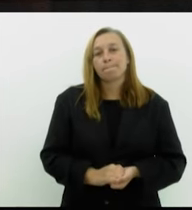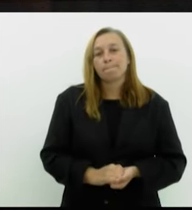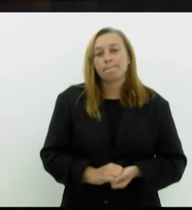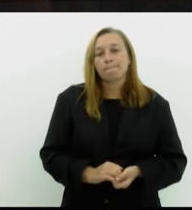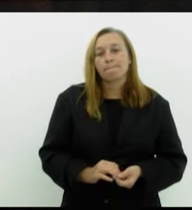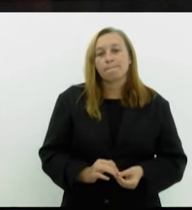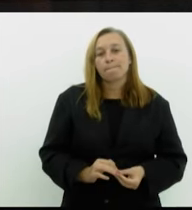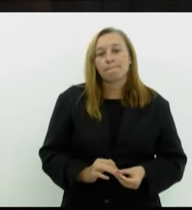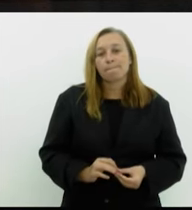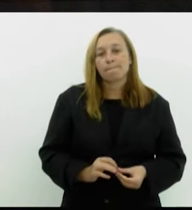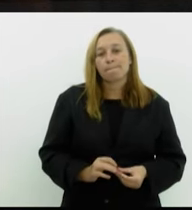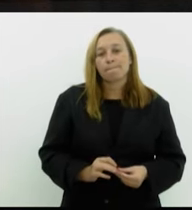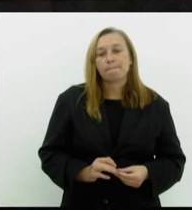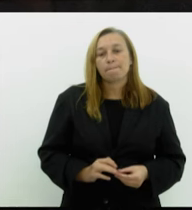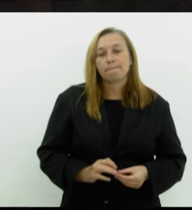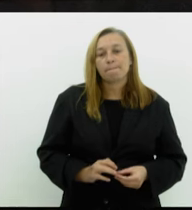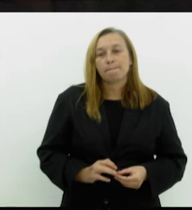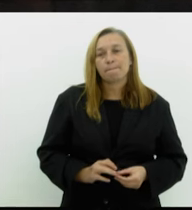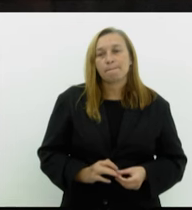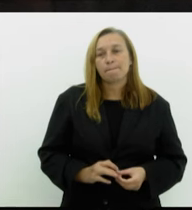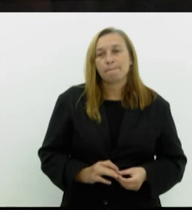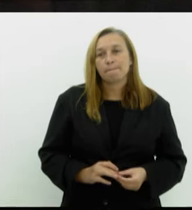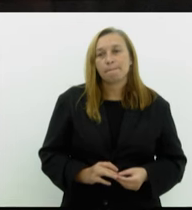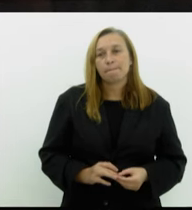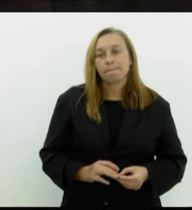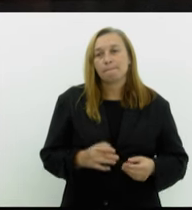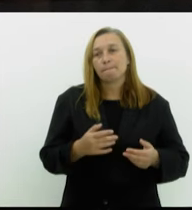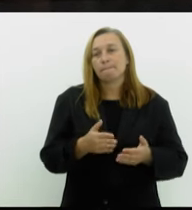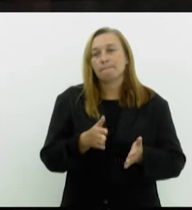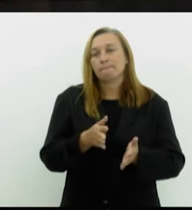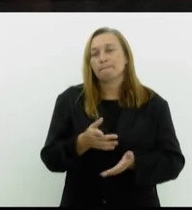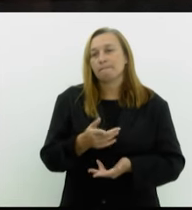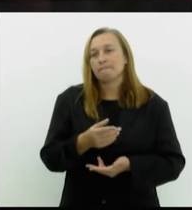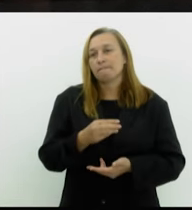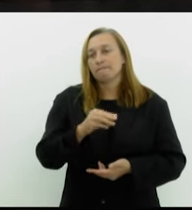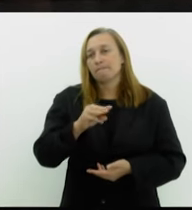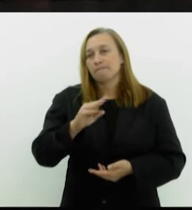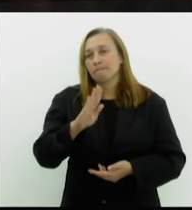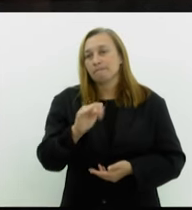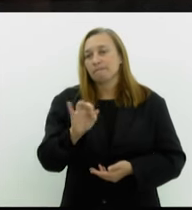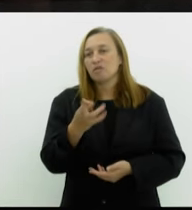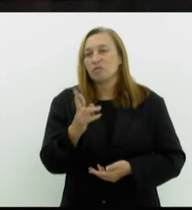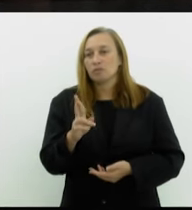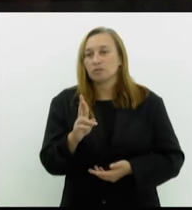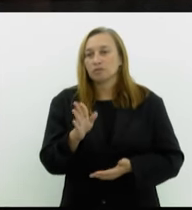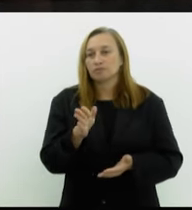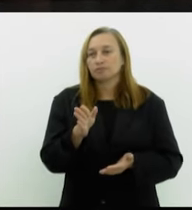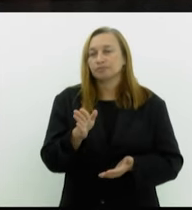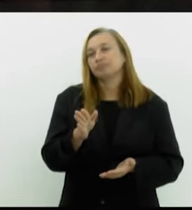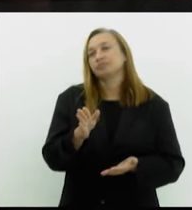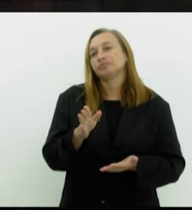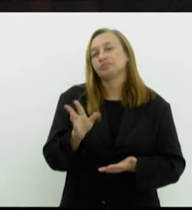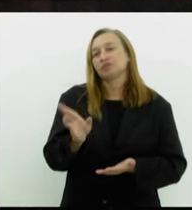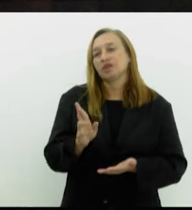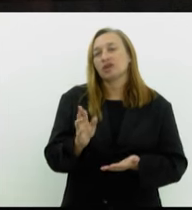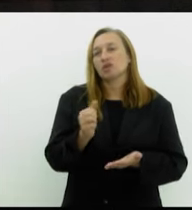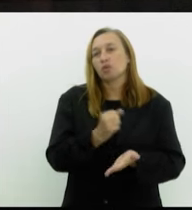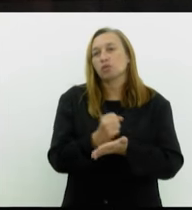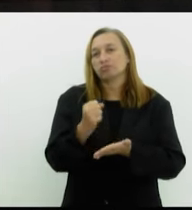De bilhão de reais de contratos